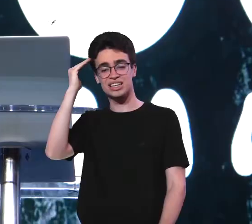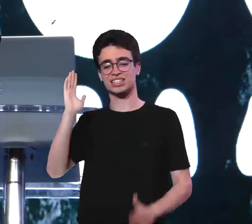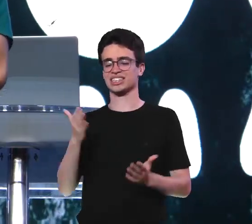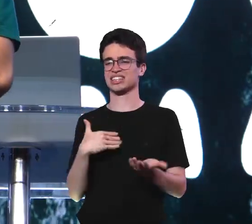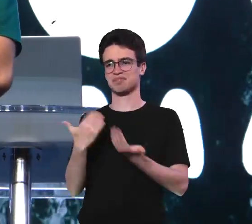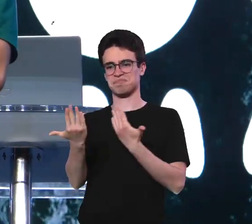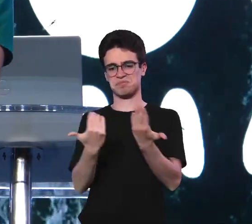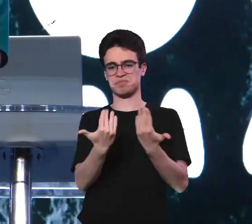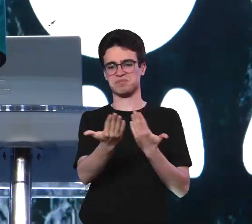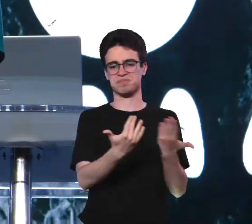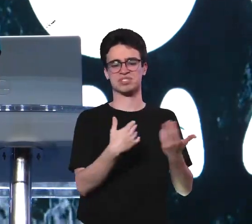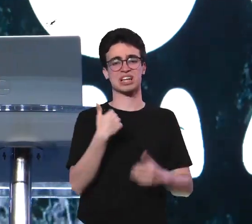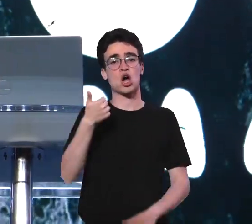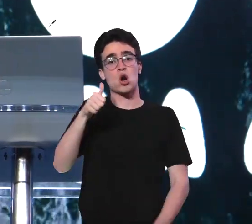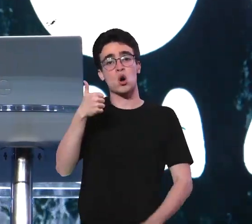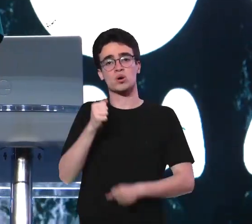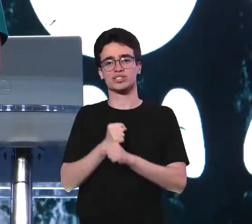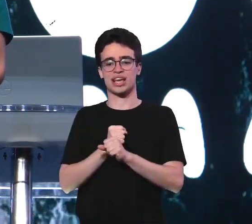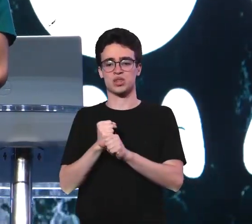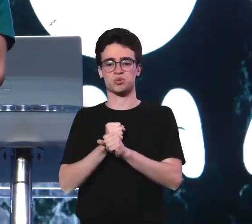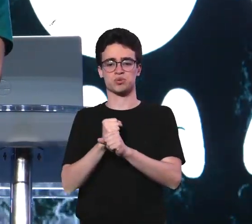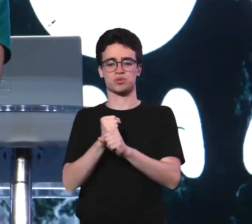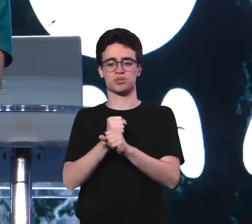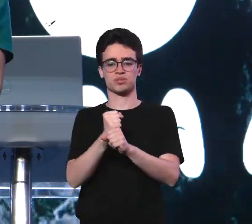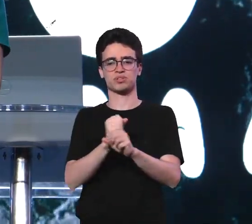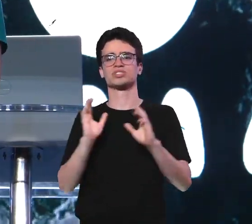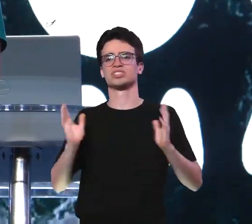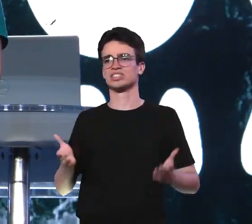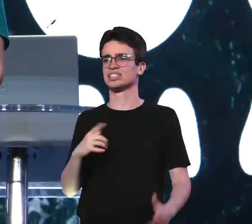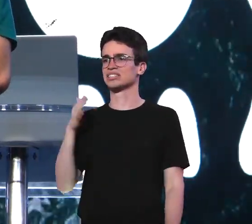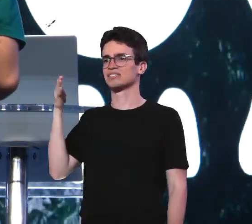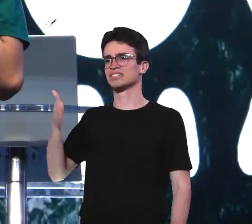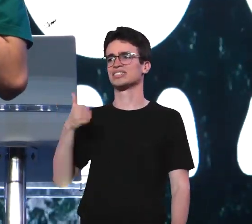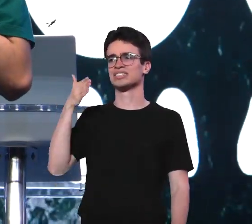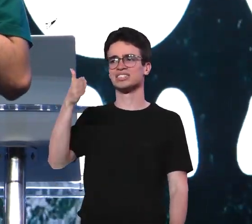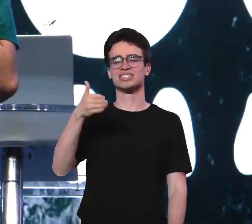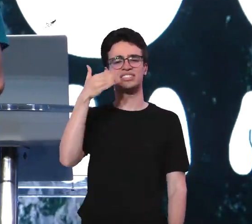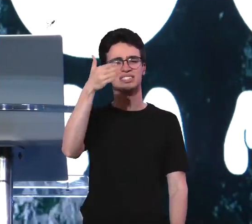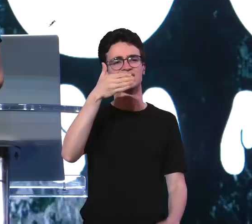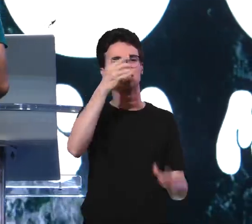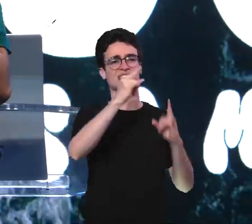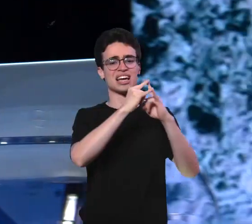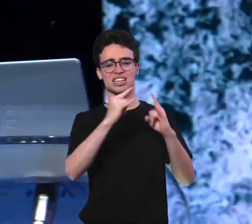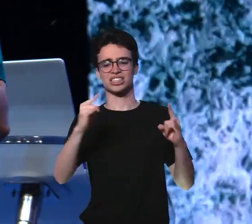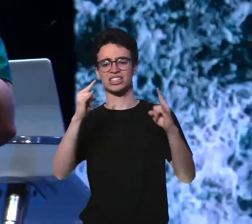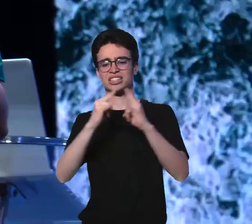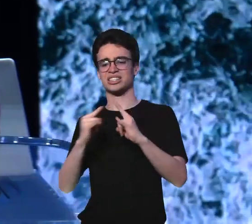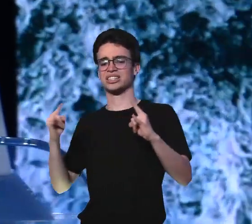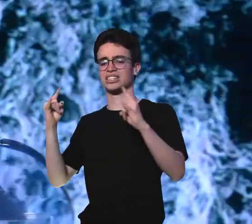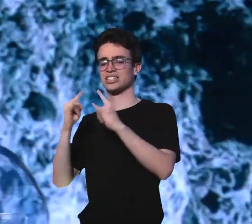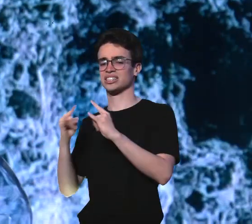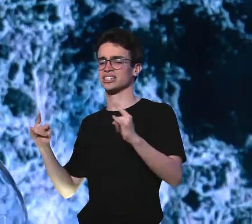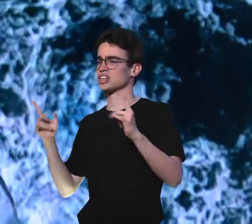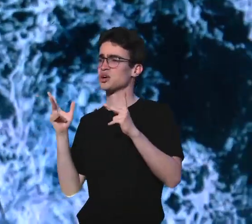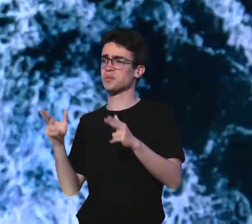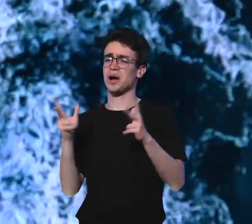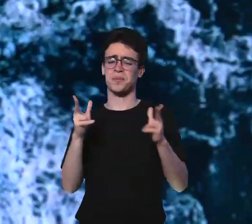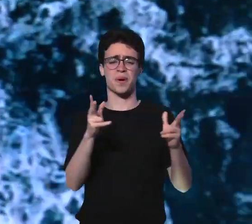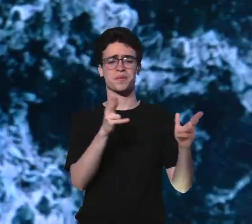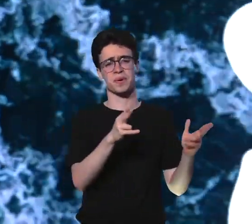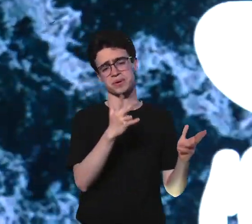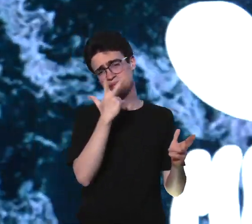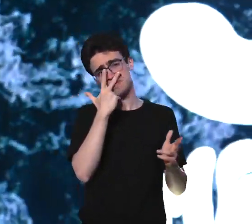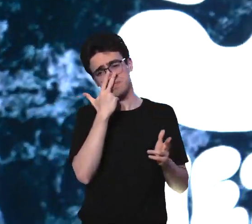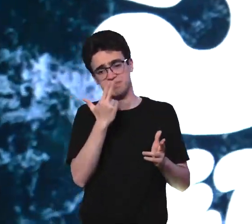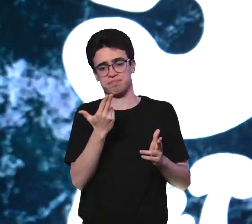essa faixa etária há 11 anos. Eu já fui em muito retiro. E todos os retiros são praticamente iguais,